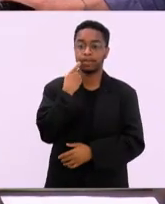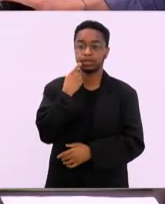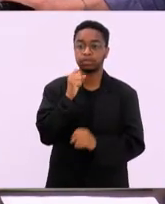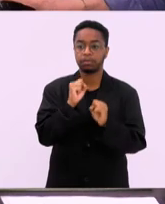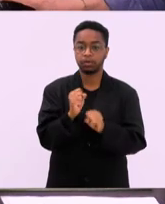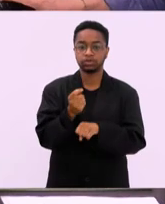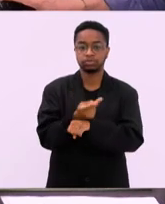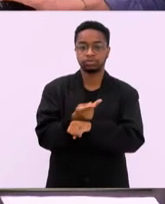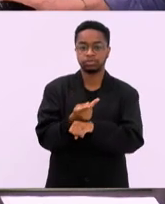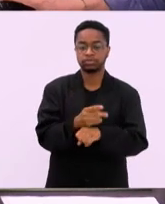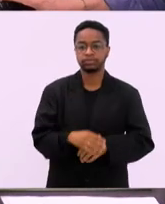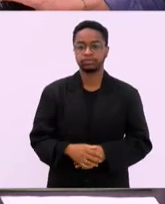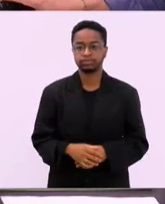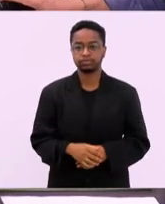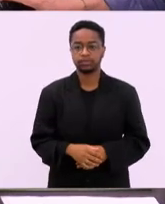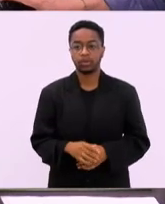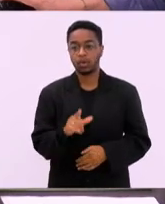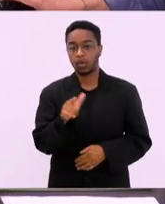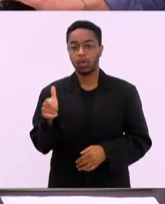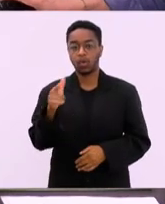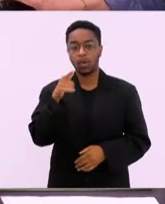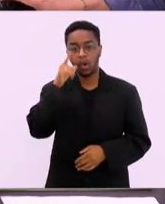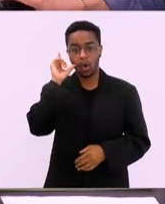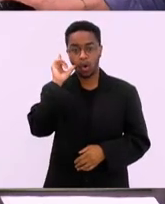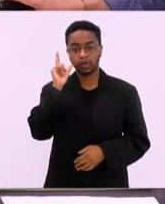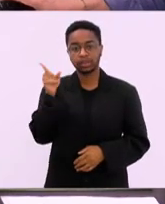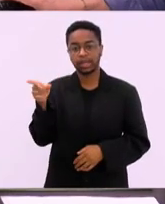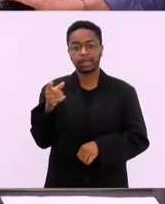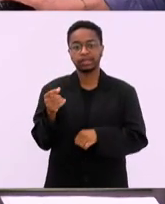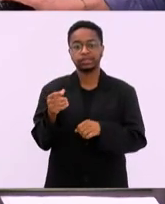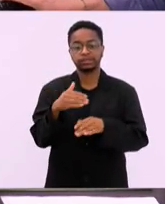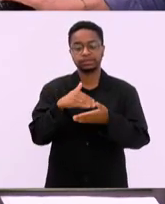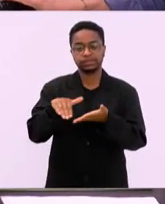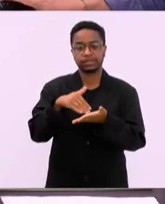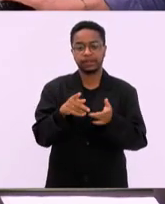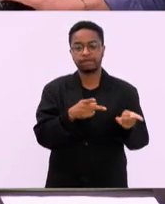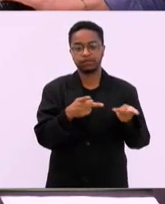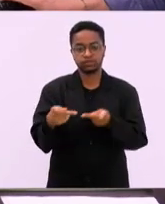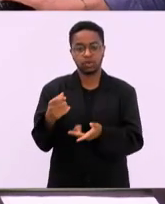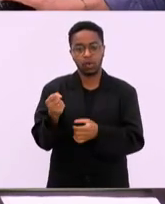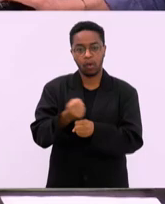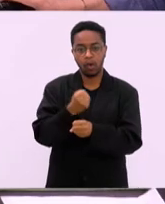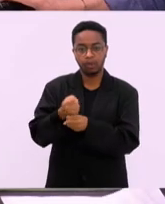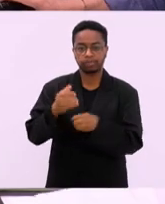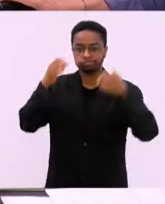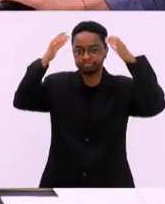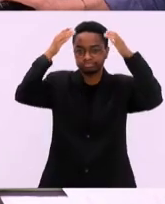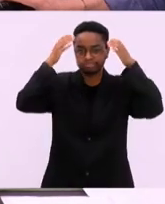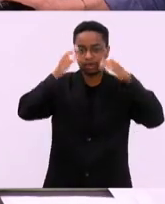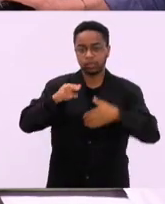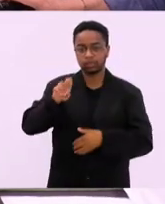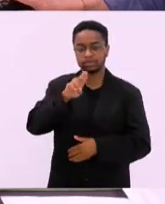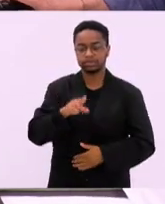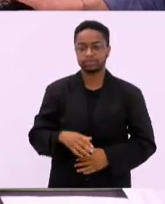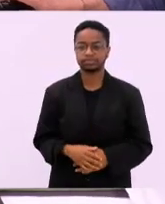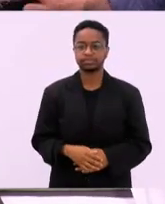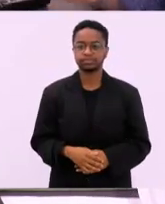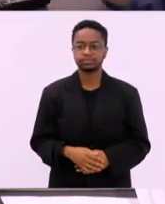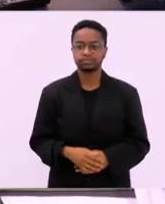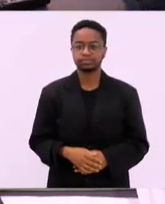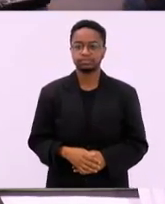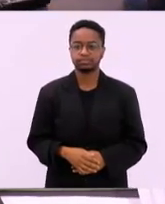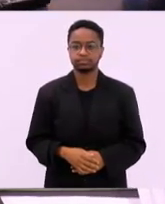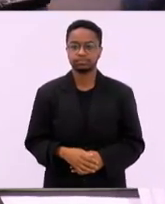pode caçar. Ontem deputado, ele foi mestre de obras nas redes sociais. Rodrigo. Ele estava de mestre de obras ontem, visitando a obra, de chapeuzinho. O deputado Mink também.